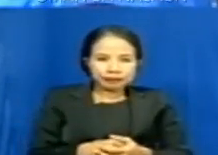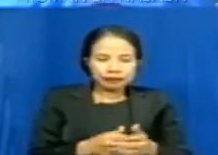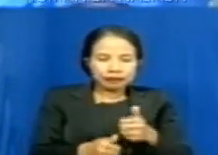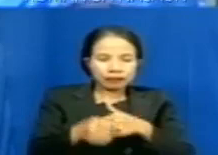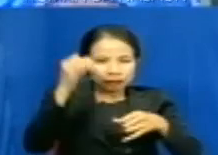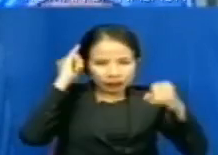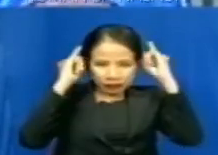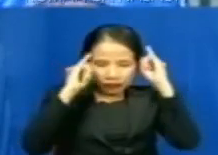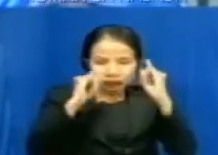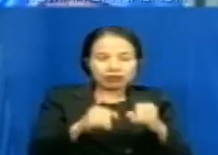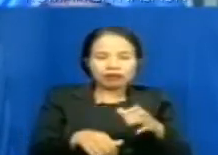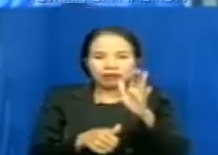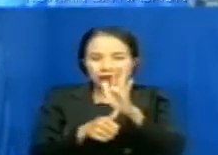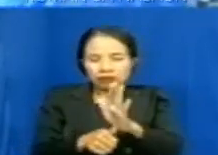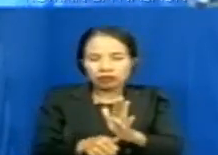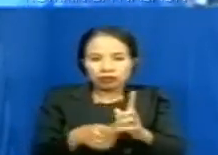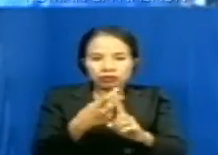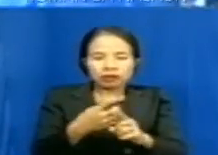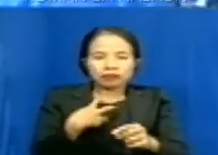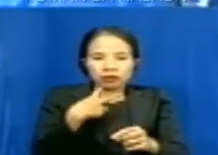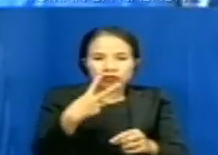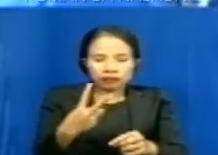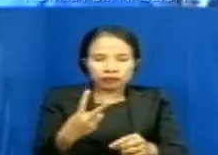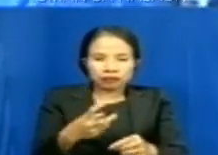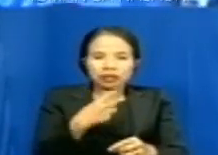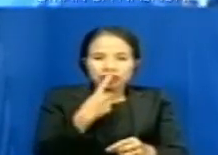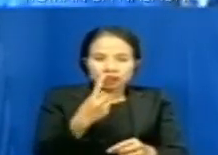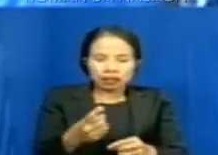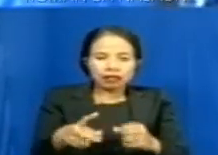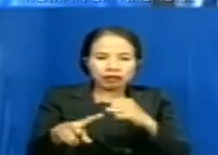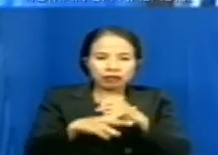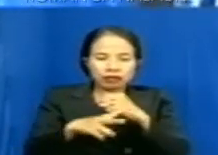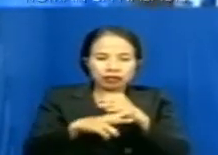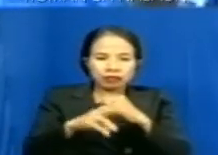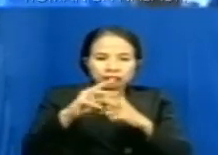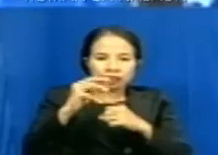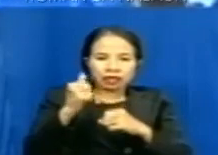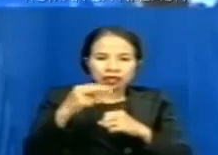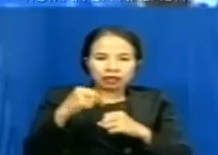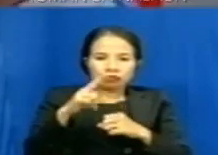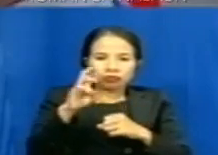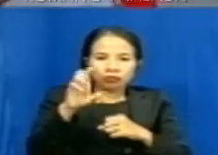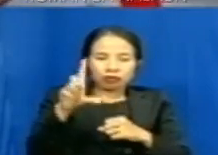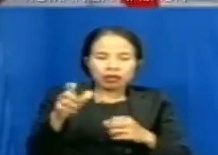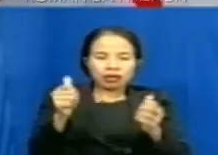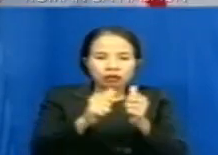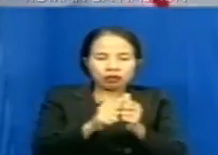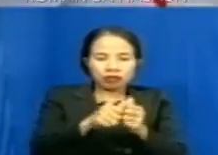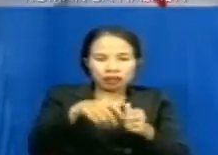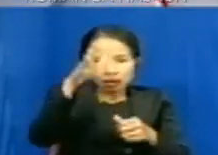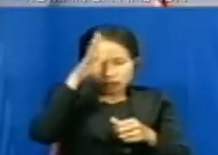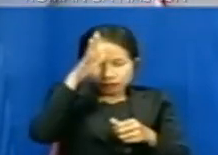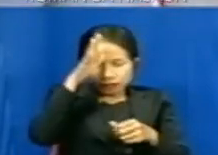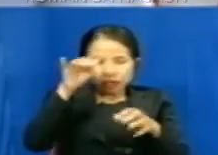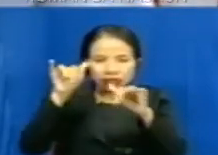tuir informação ne berelata, o si porta-voz ne kata, vítima Manuel Guzmão, honi aman que legamo,